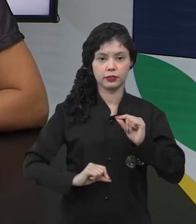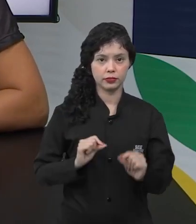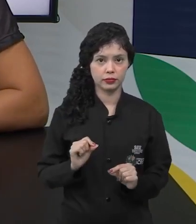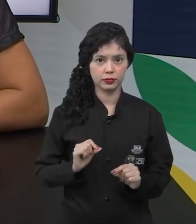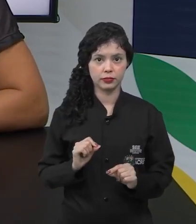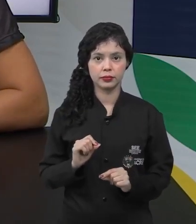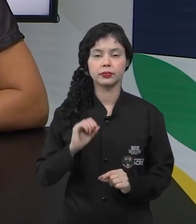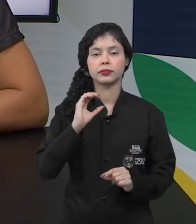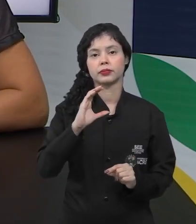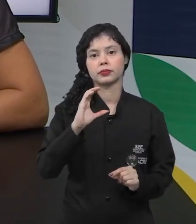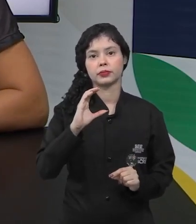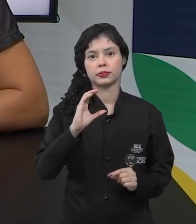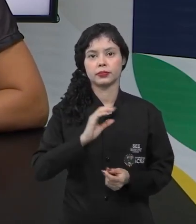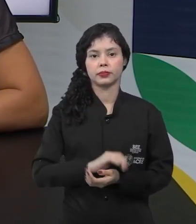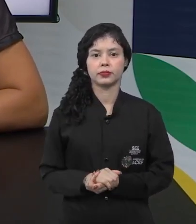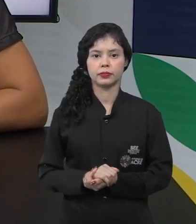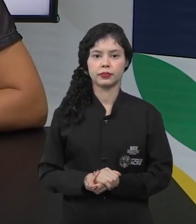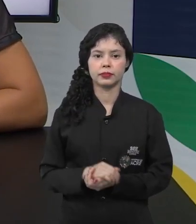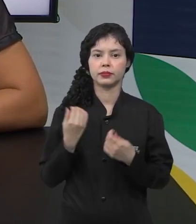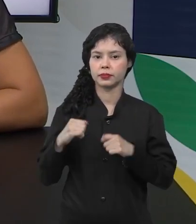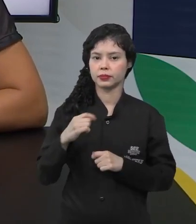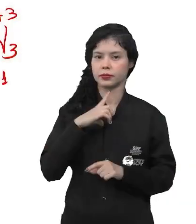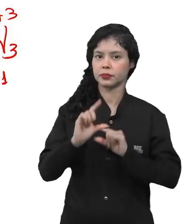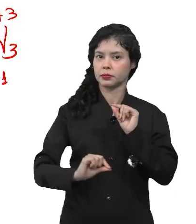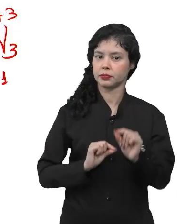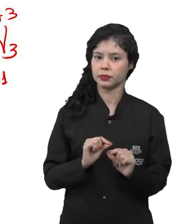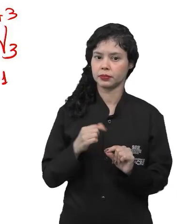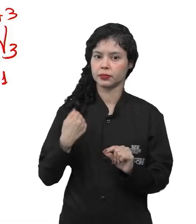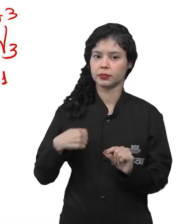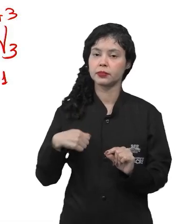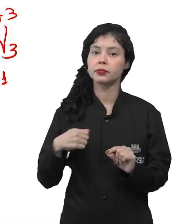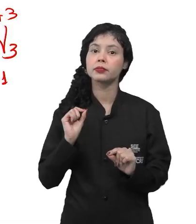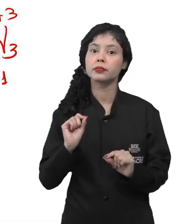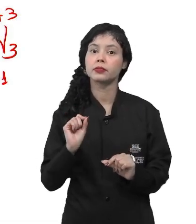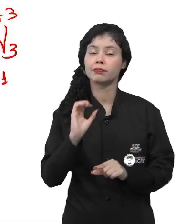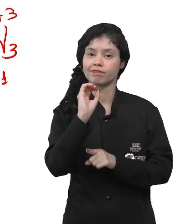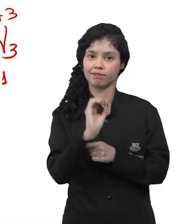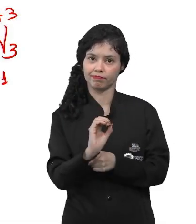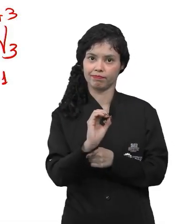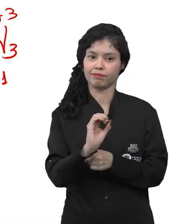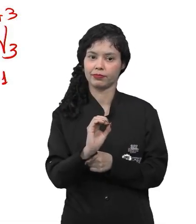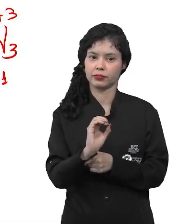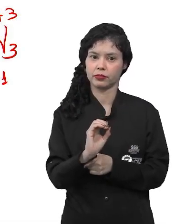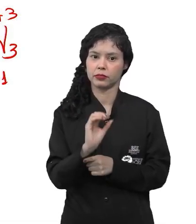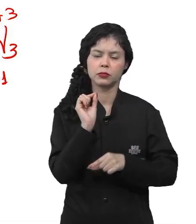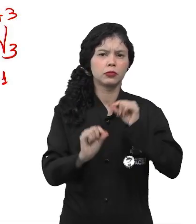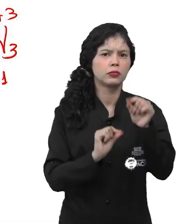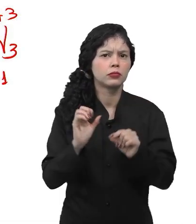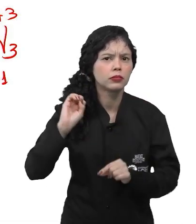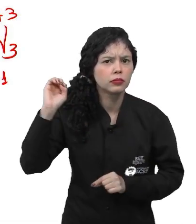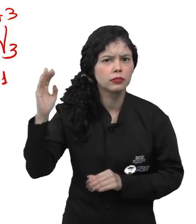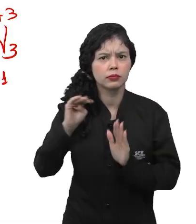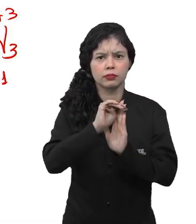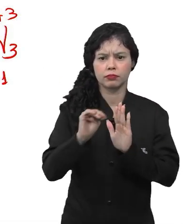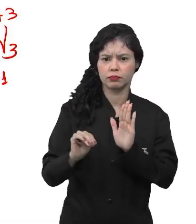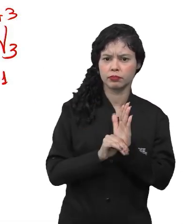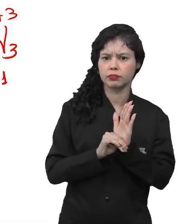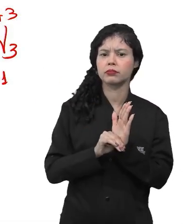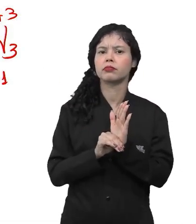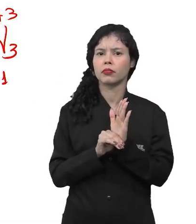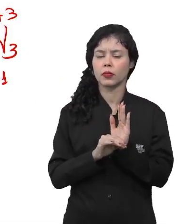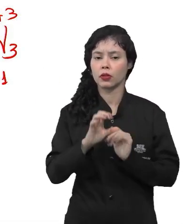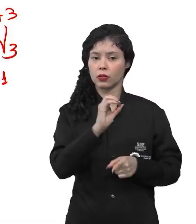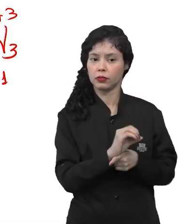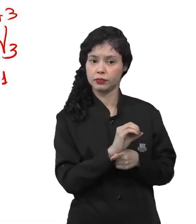do carbono. Para dar certo aqui, ó, o carbono tem que ser 0. Então, o que aconteceu nessa etapa? O carbono foi